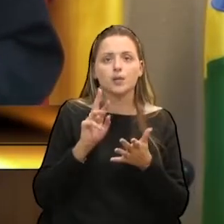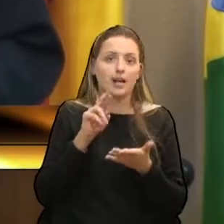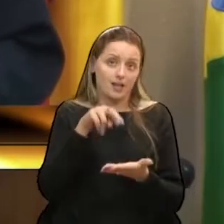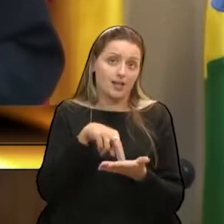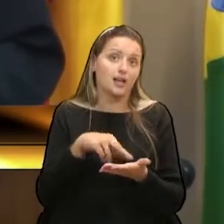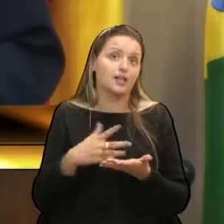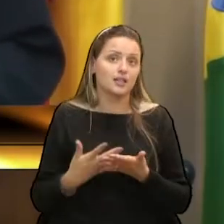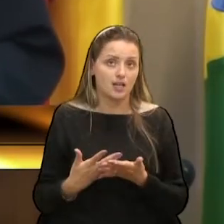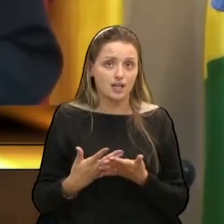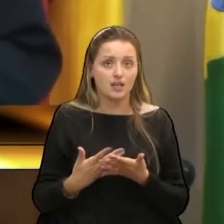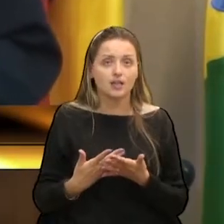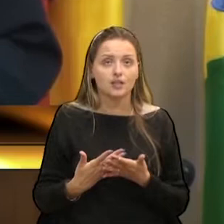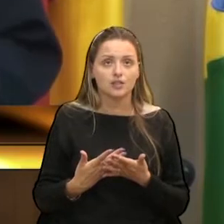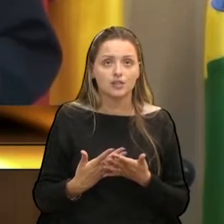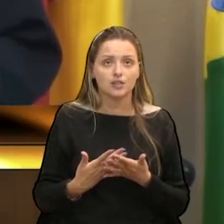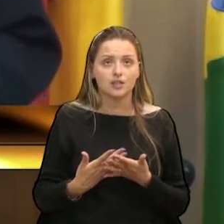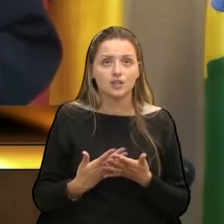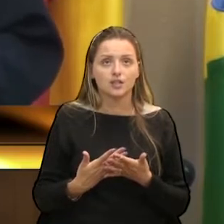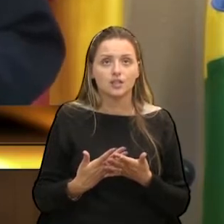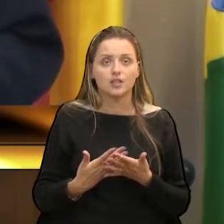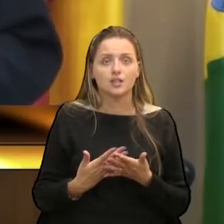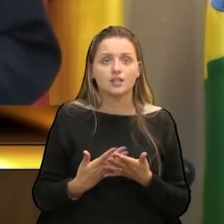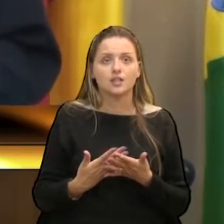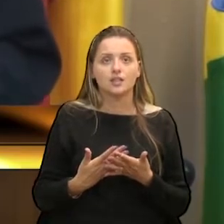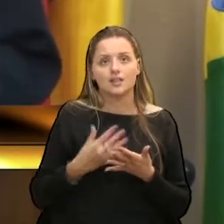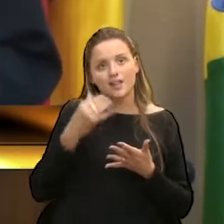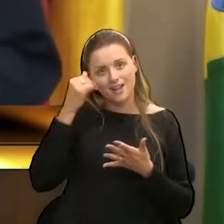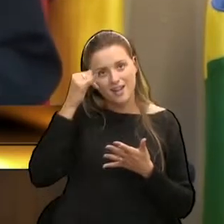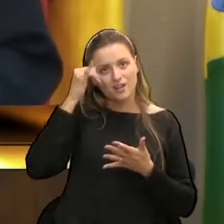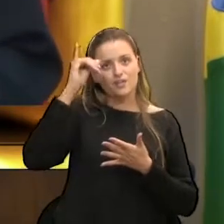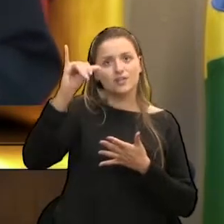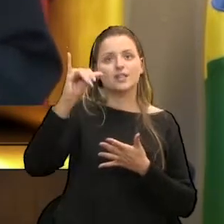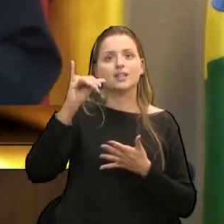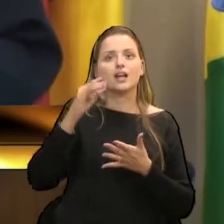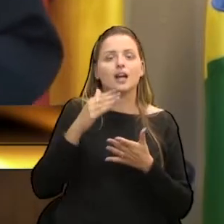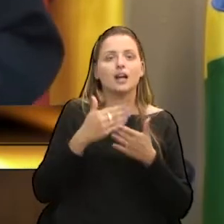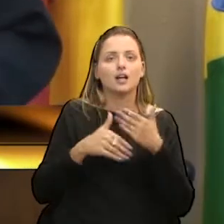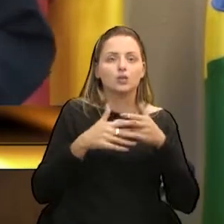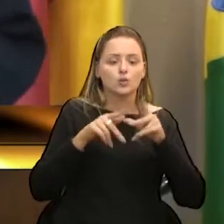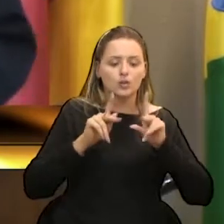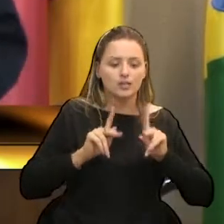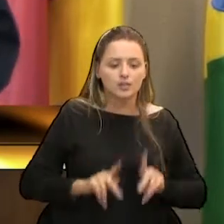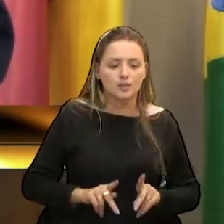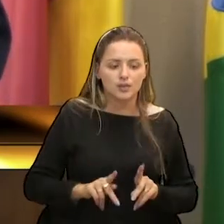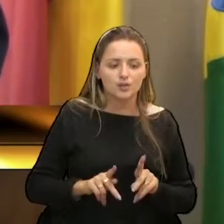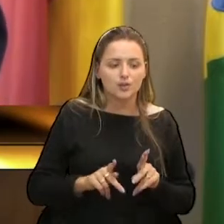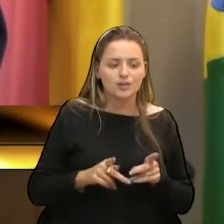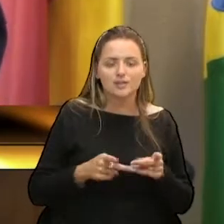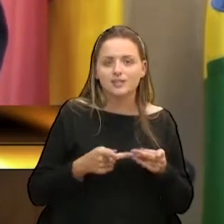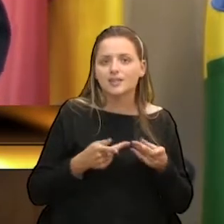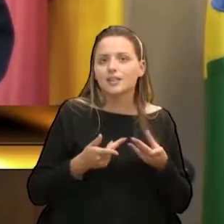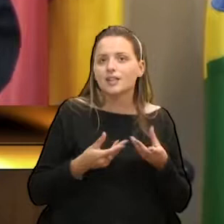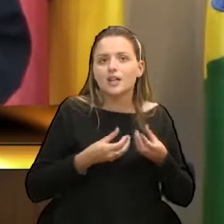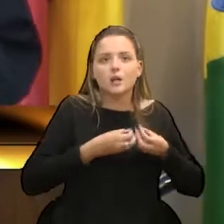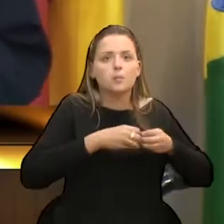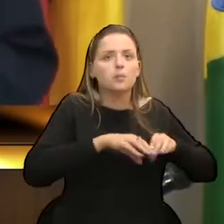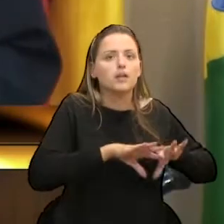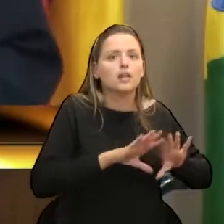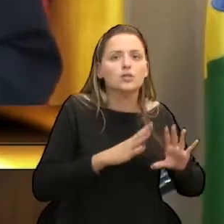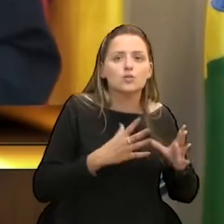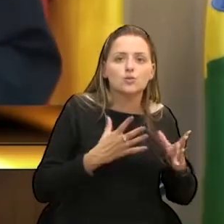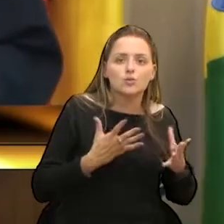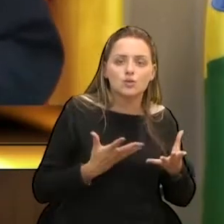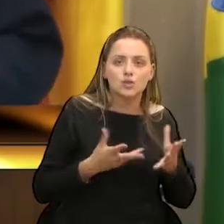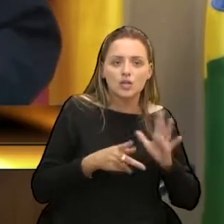invitando a todos a se dessedentarem na complexidade do